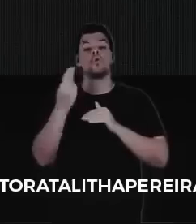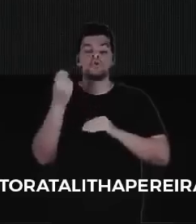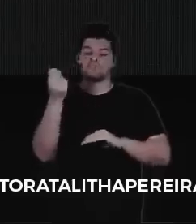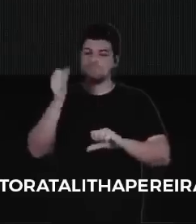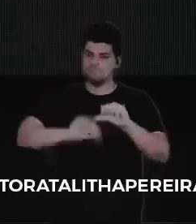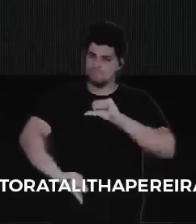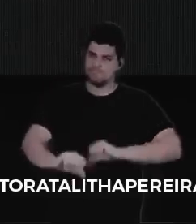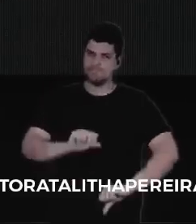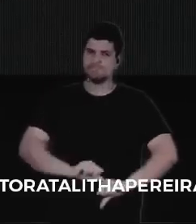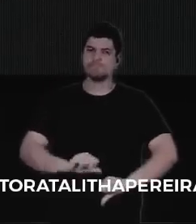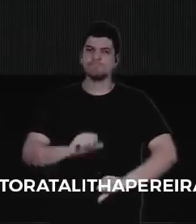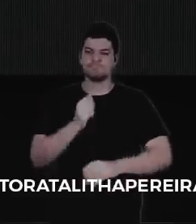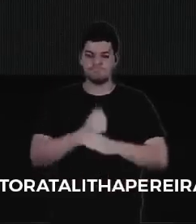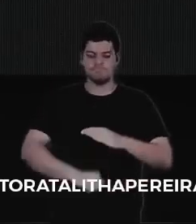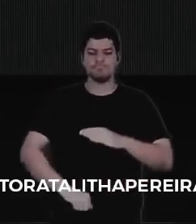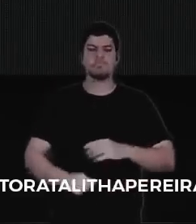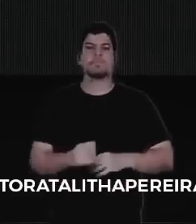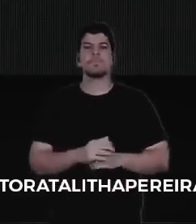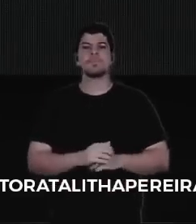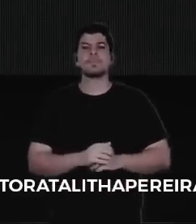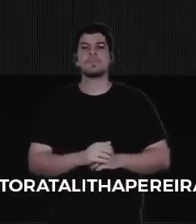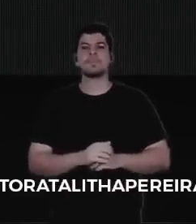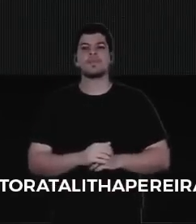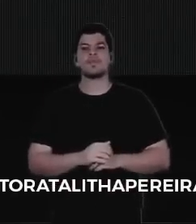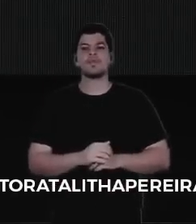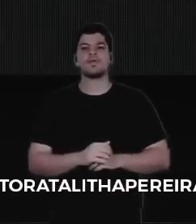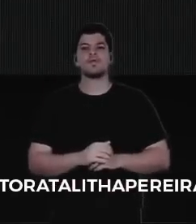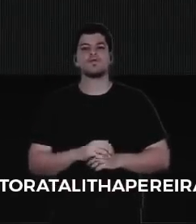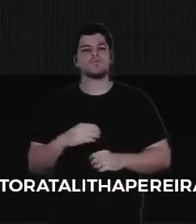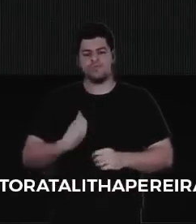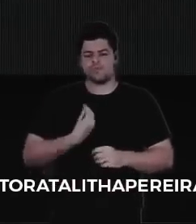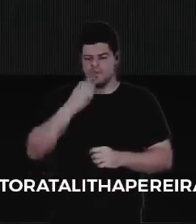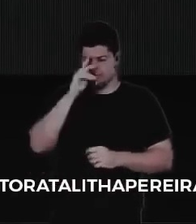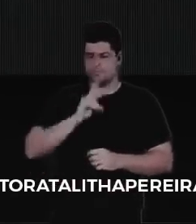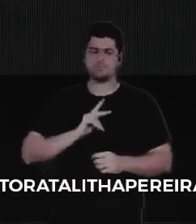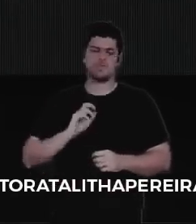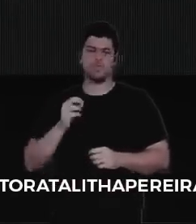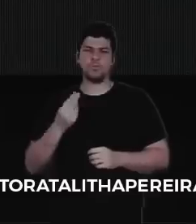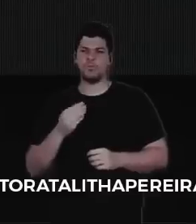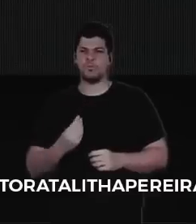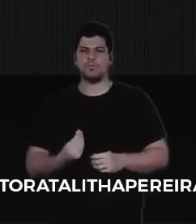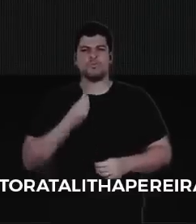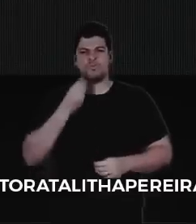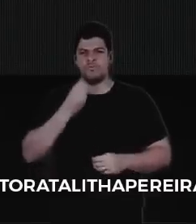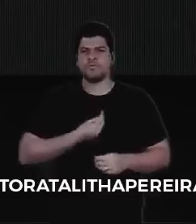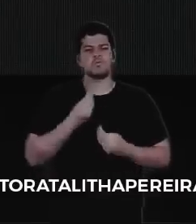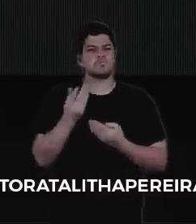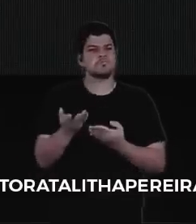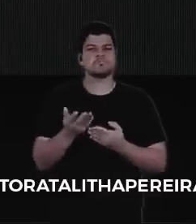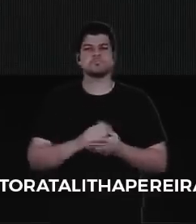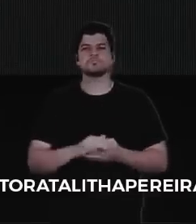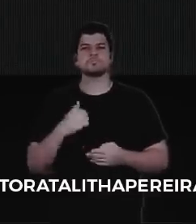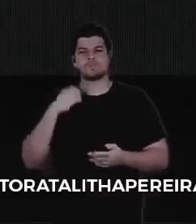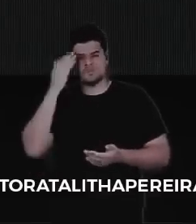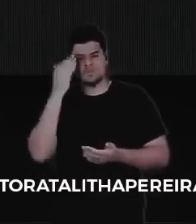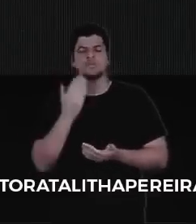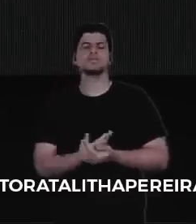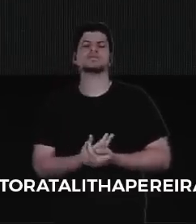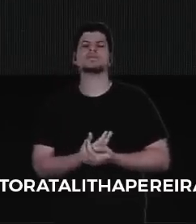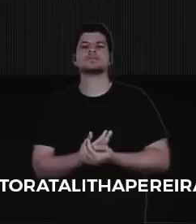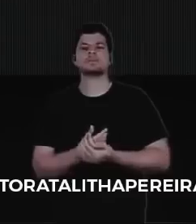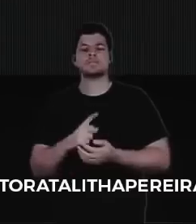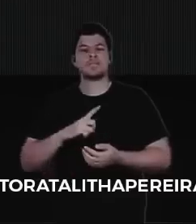para a nossa vida como para a vida de alguém. E tem gente, e eu creio que aqui não tem ninguém, nem online, em nome de